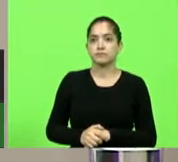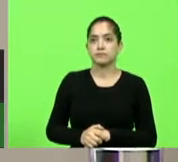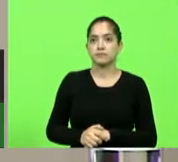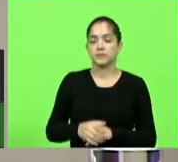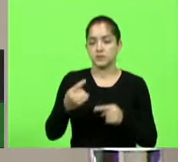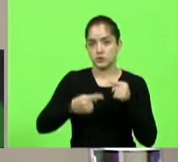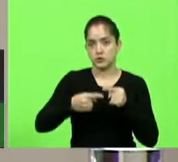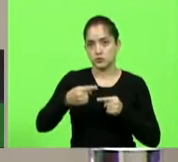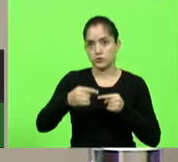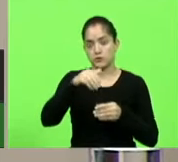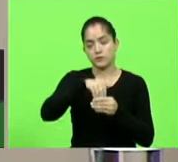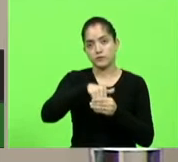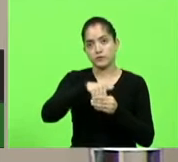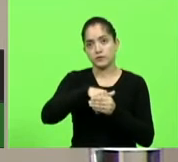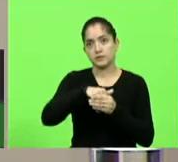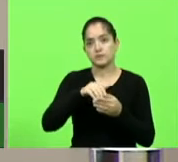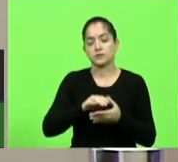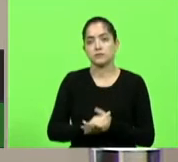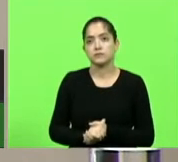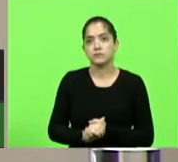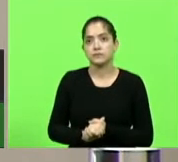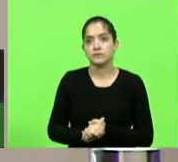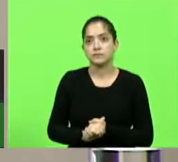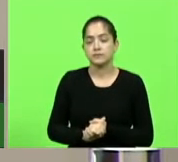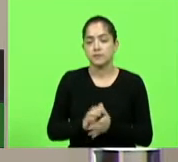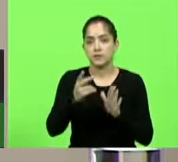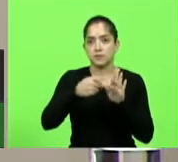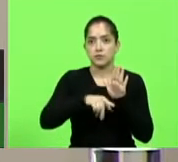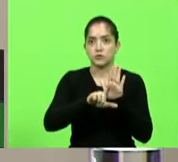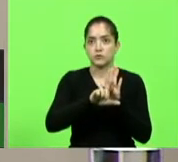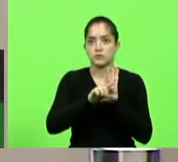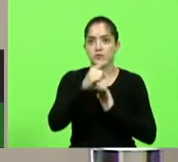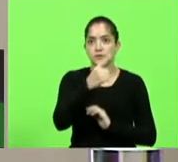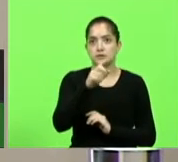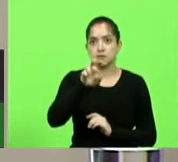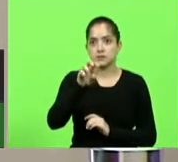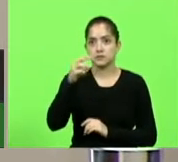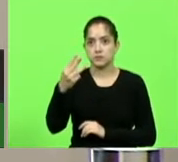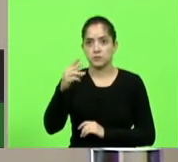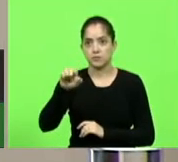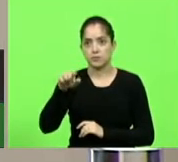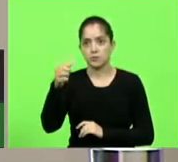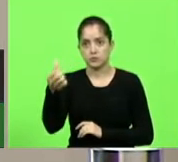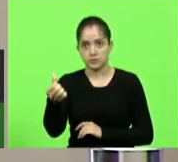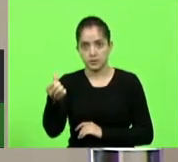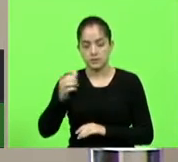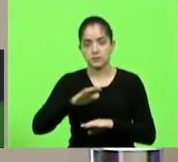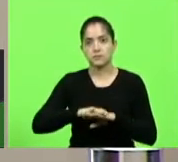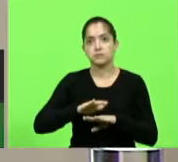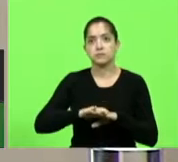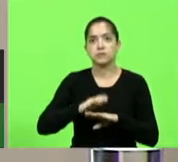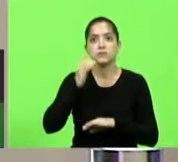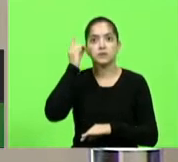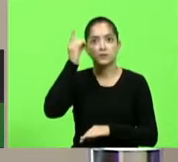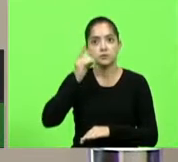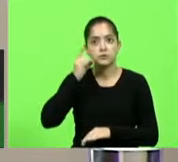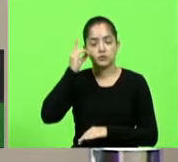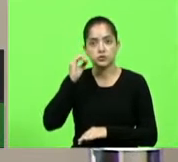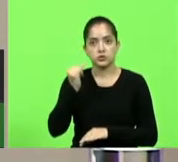Discussão e votação em turno único. Projeto de Lei 153.6/2021, autor deputado Jerry